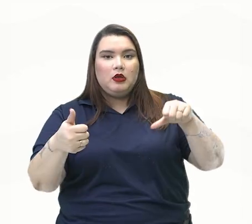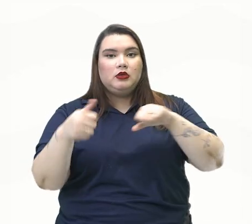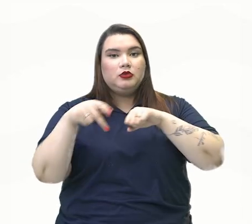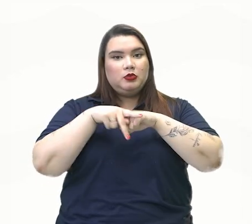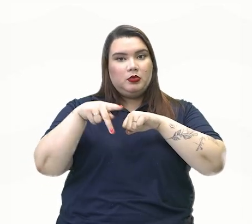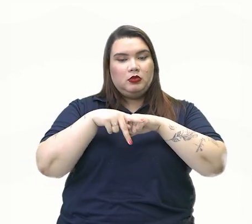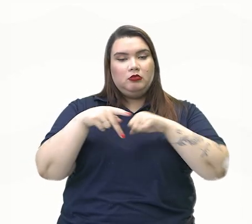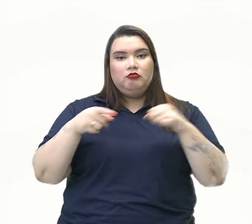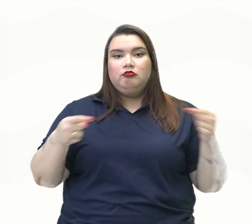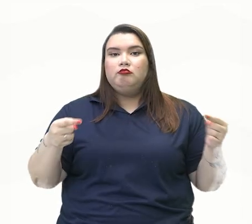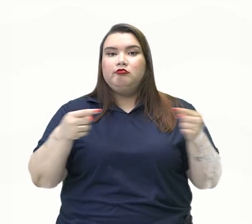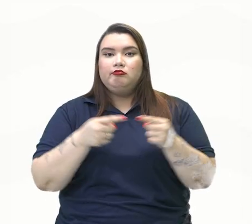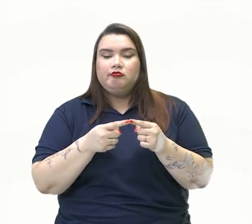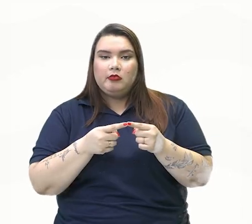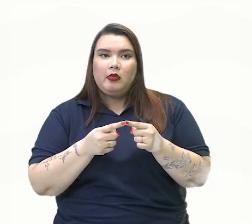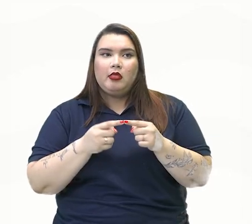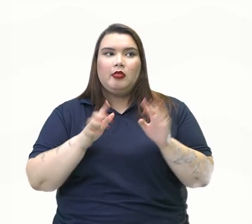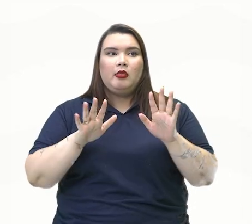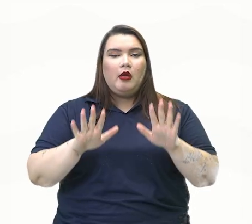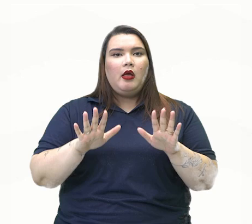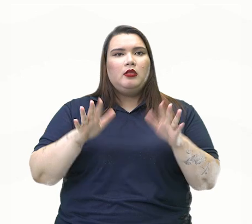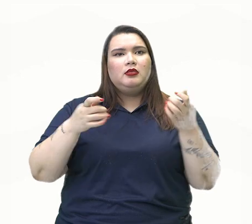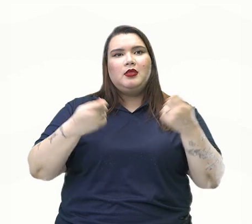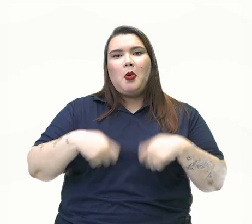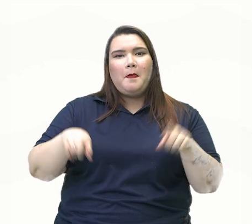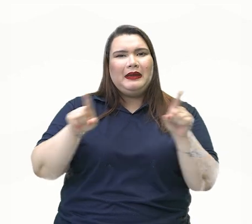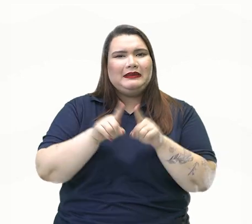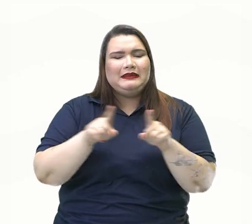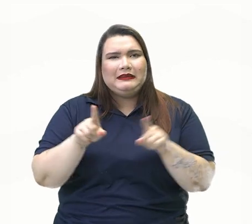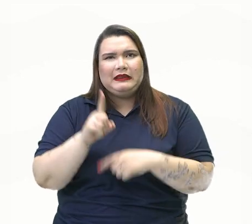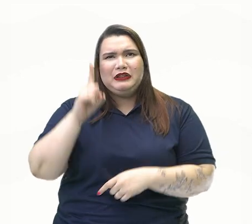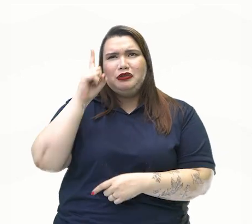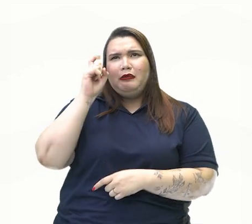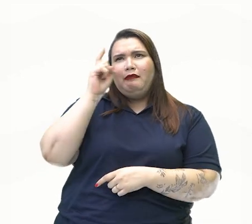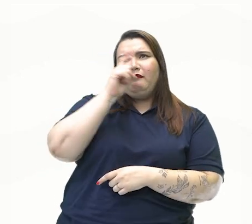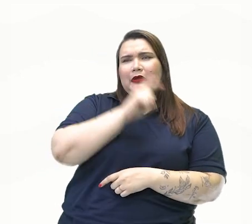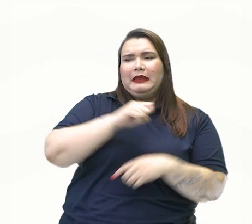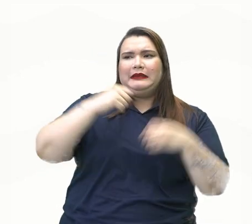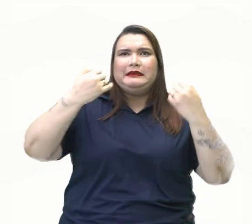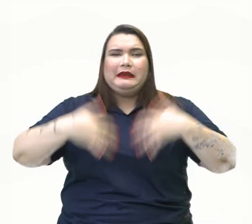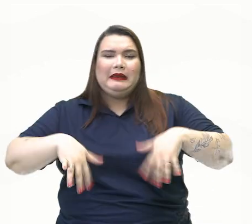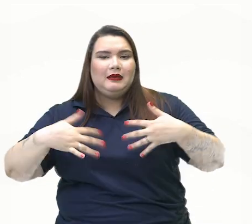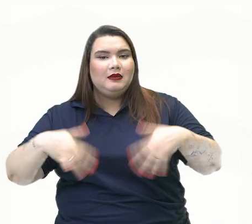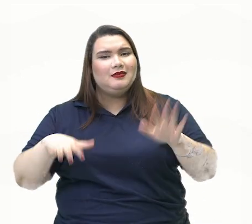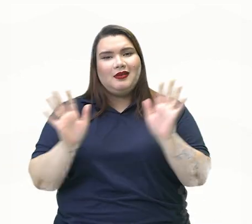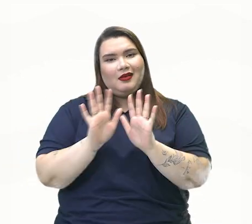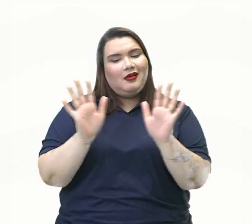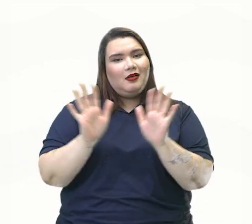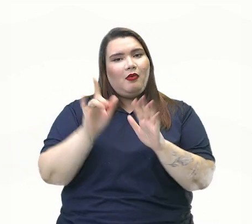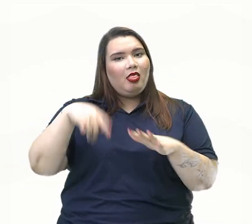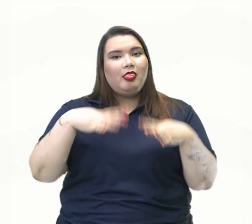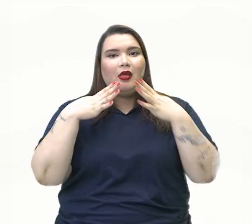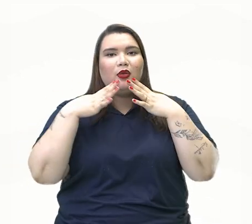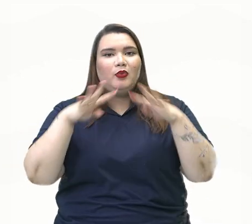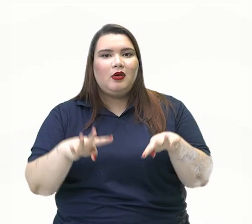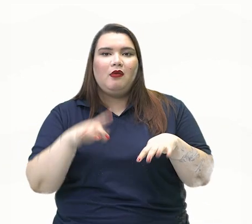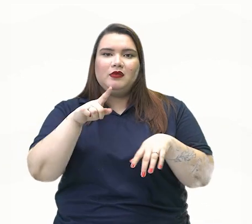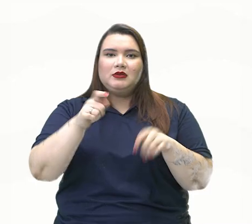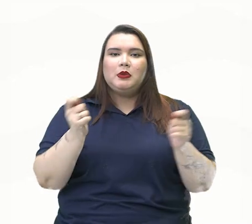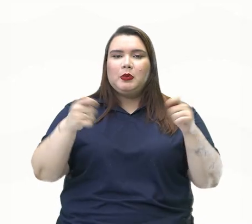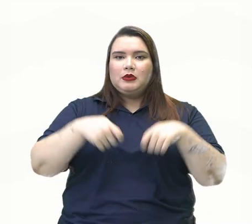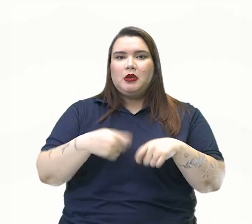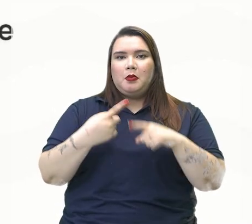Isso aqui, gente, é muito intuitivo. Não precisa se debruçar muito sobre isso, tá? Ele vai acontecer de forma natural, porque